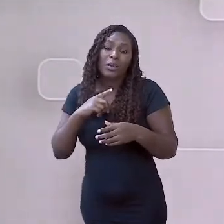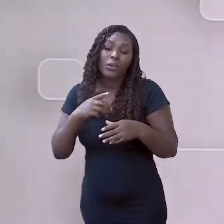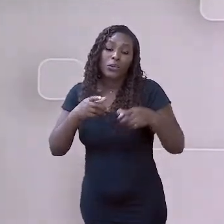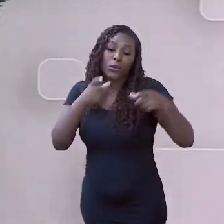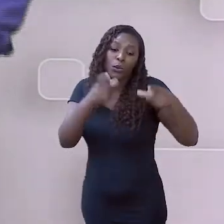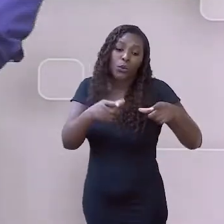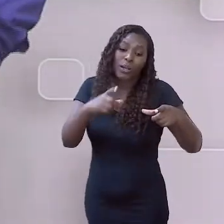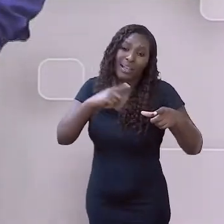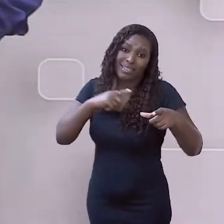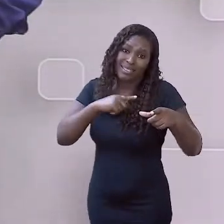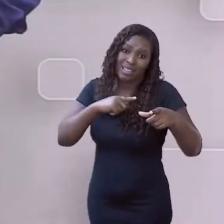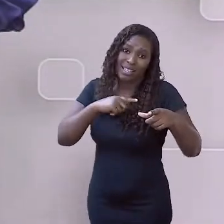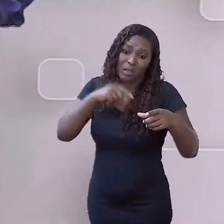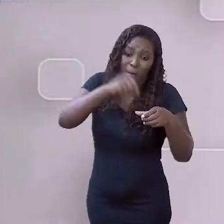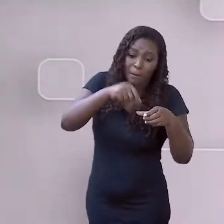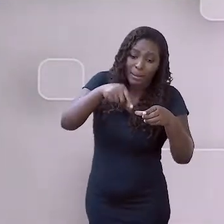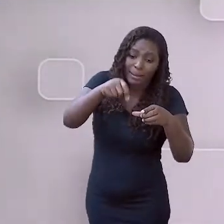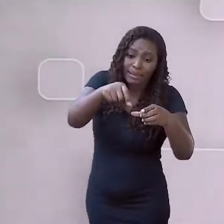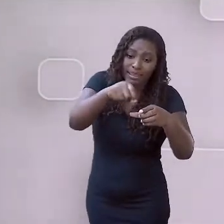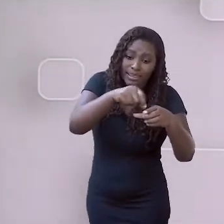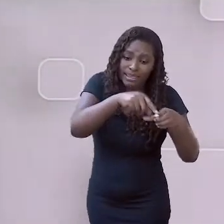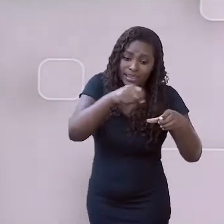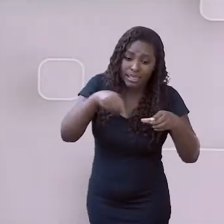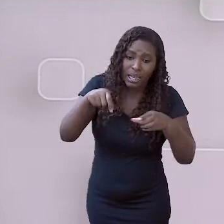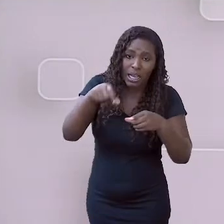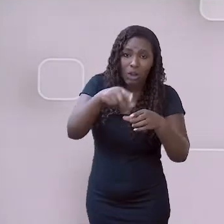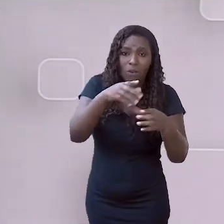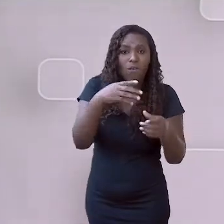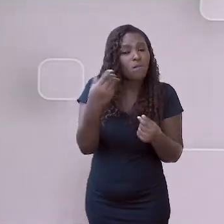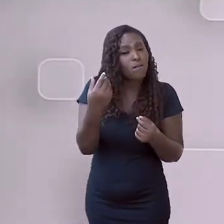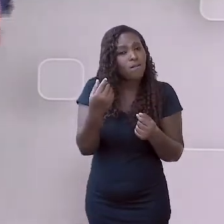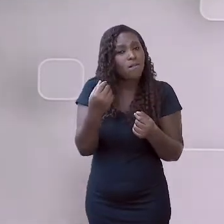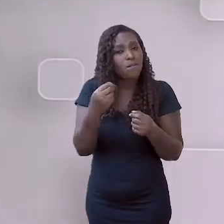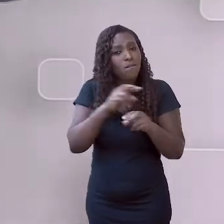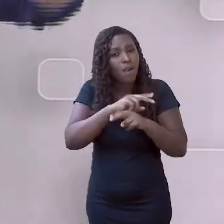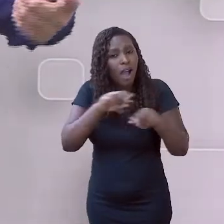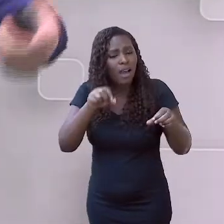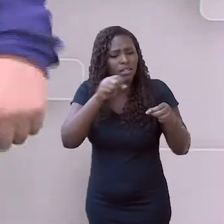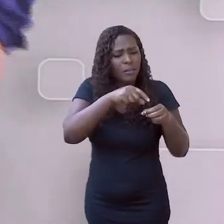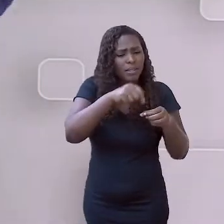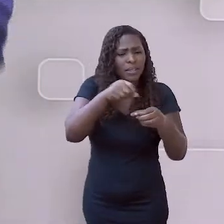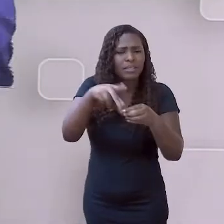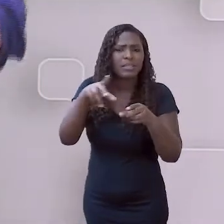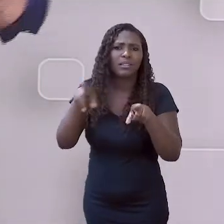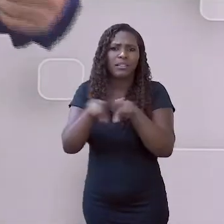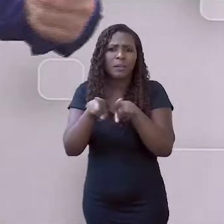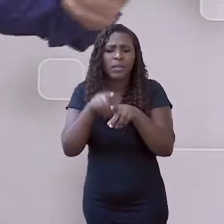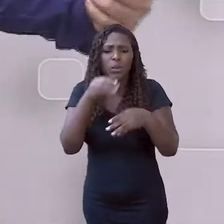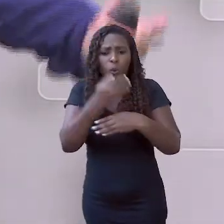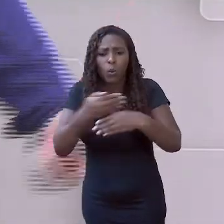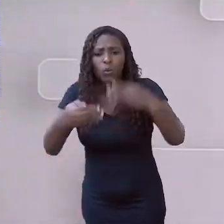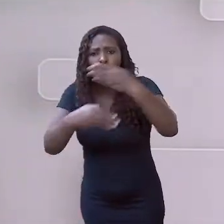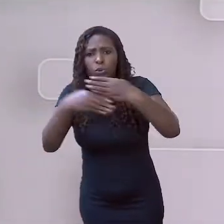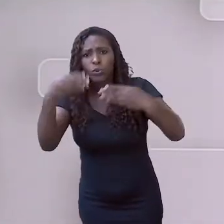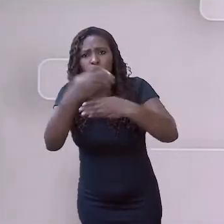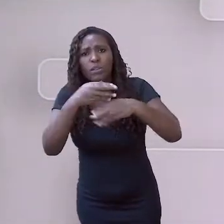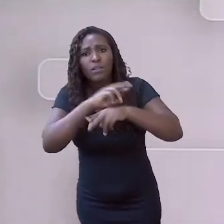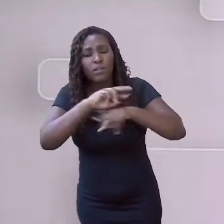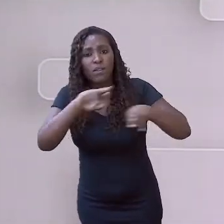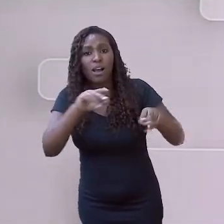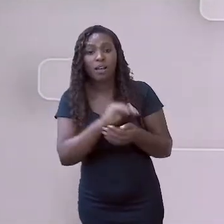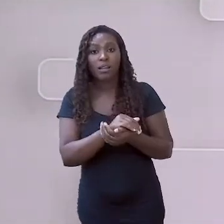falando Brasil. As florestas temperadas na Europa, elas não existem